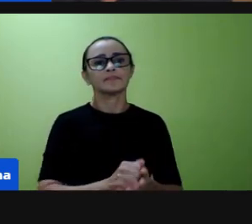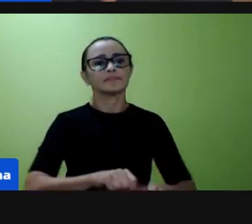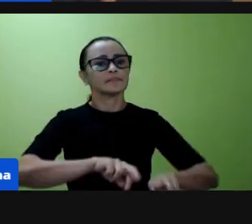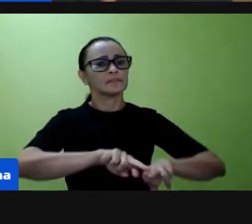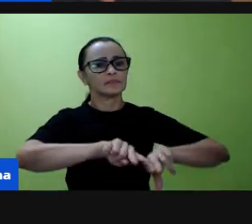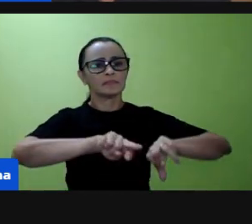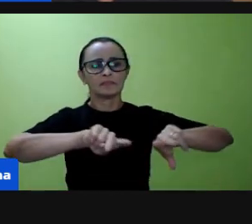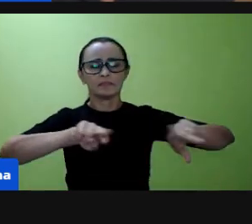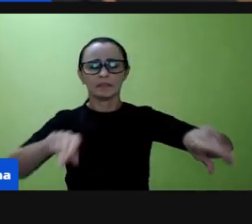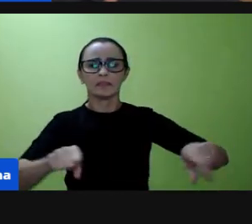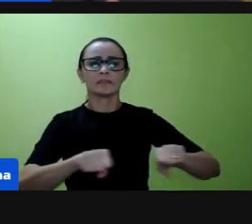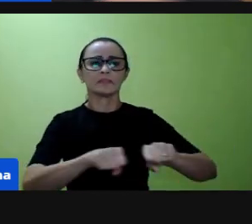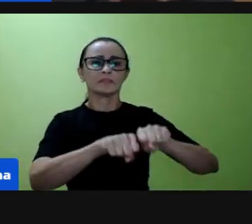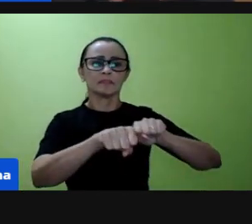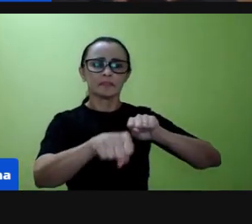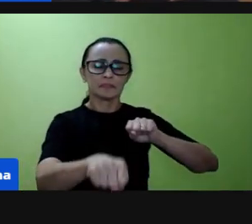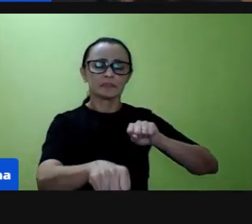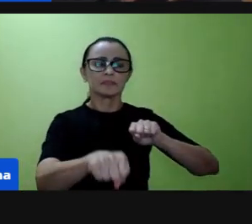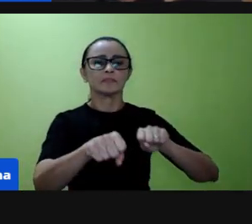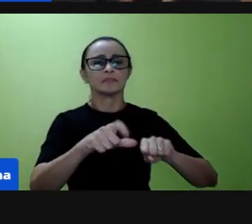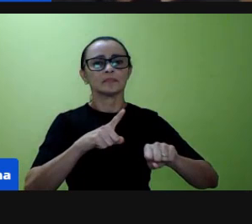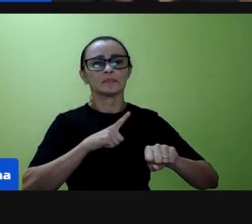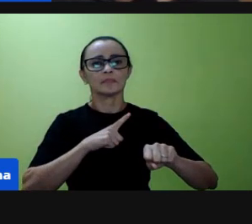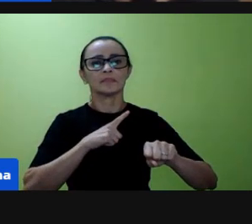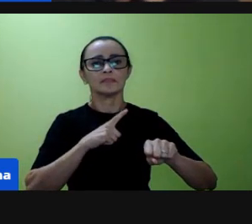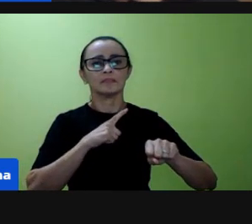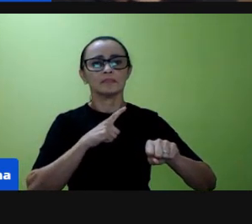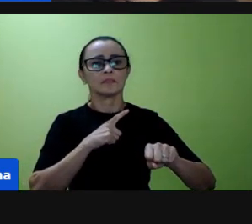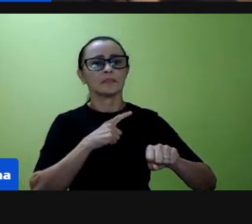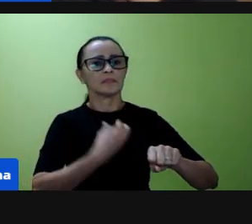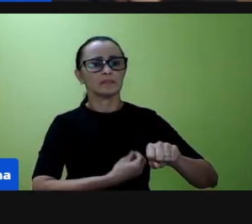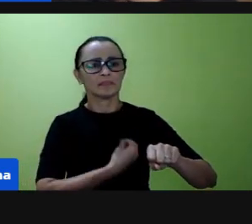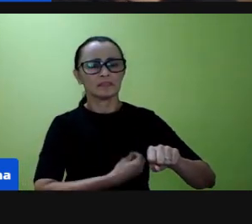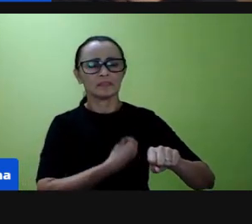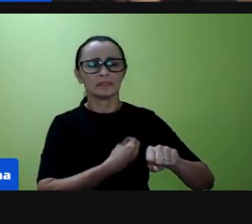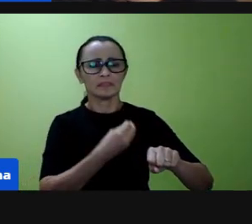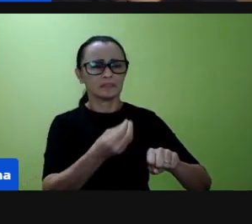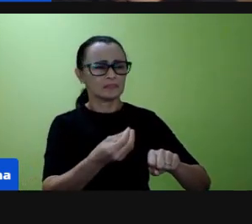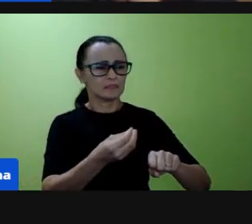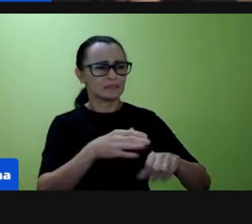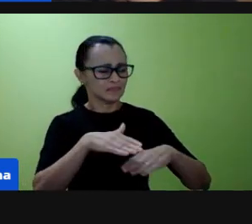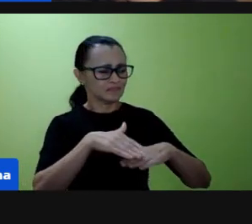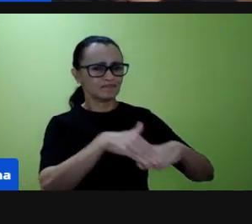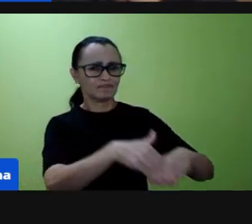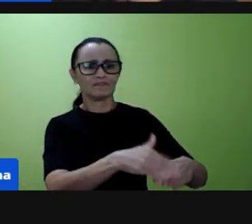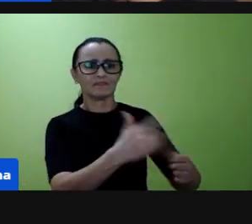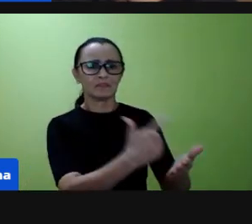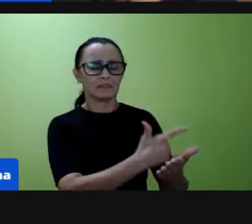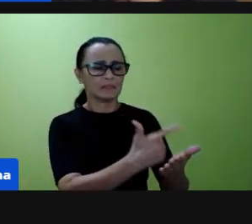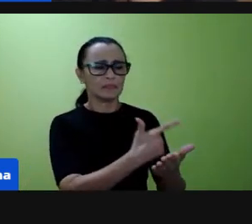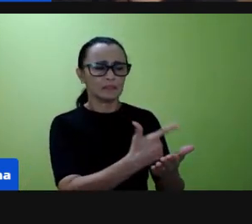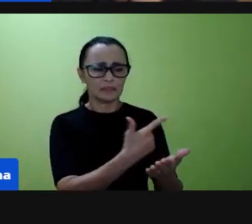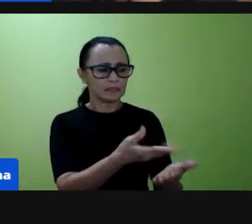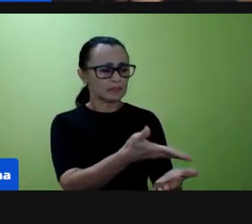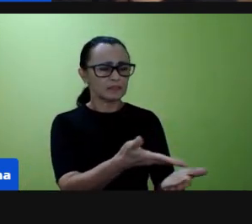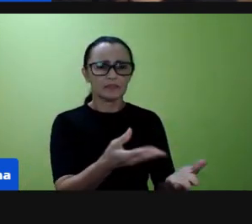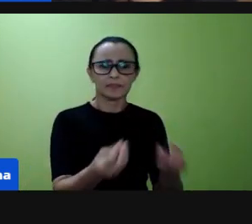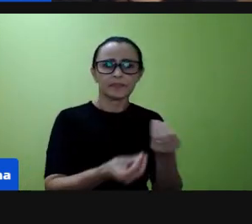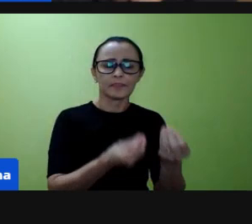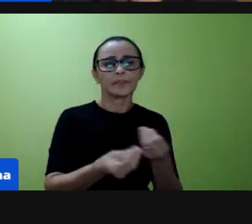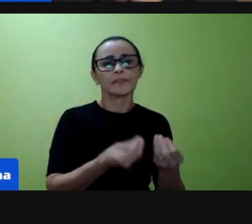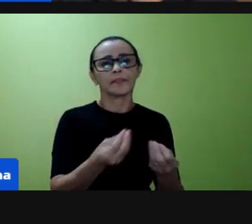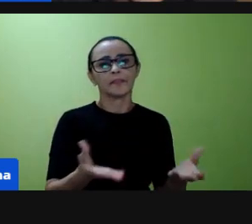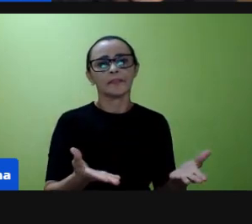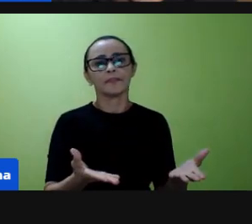formações presenciais e muitas delas a gente sempre criticava os livros, né? Olha, esse livro isso, esse livro aquilo e tal,